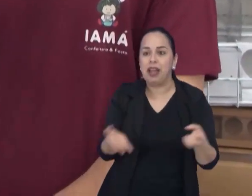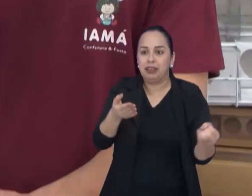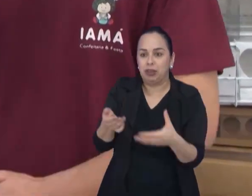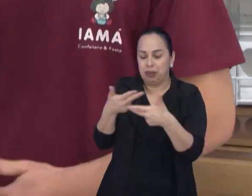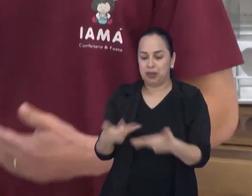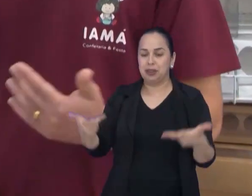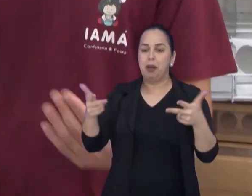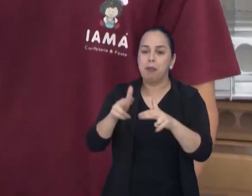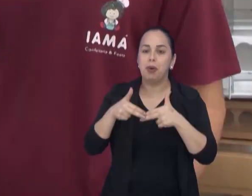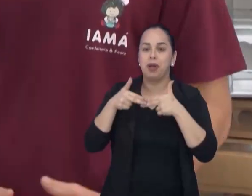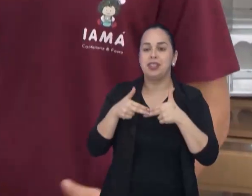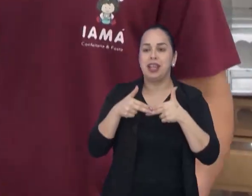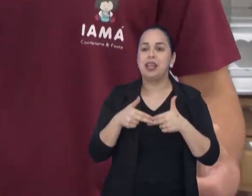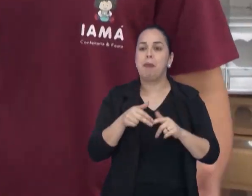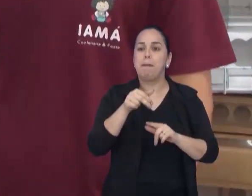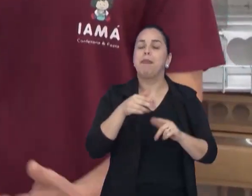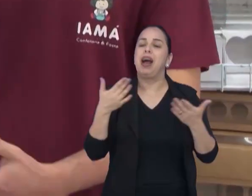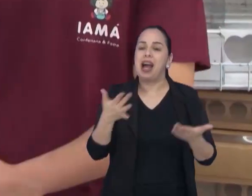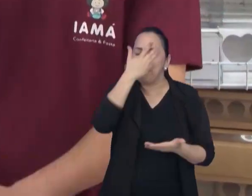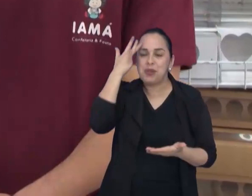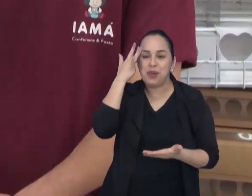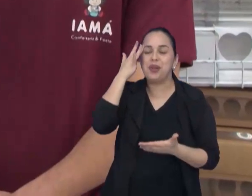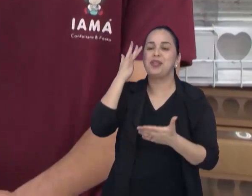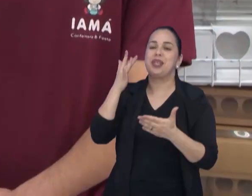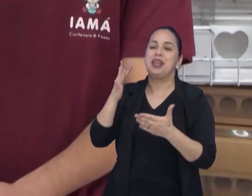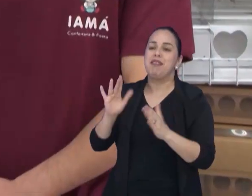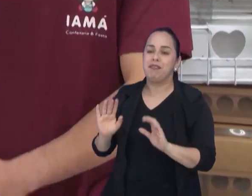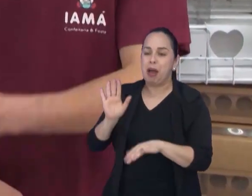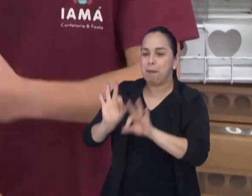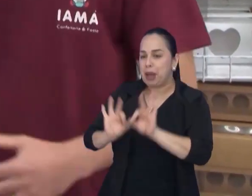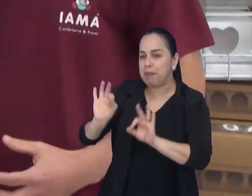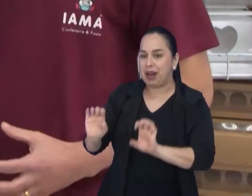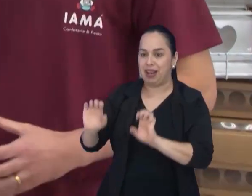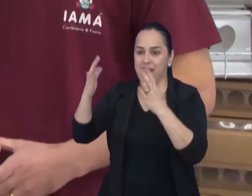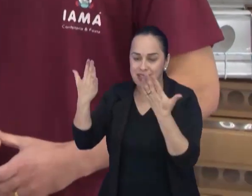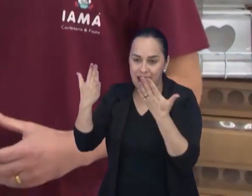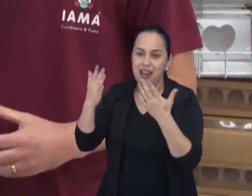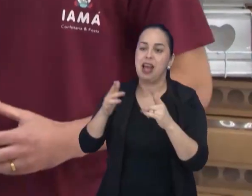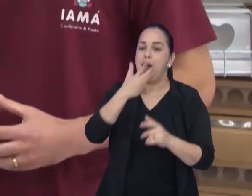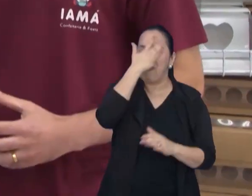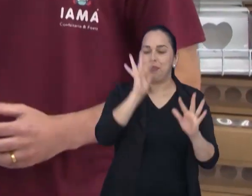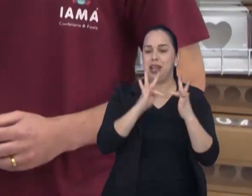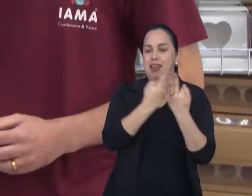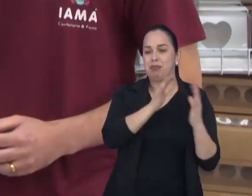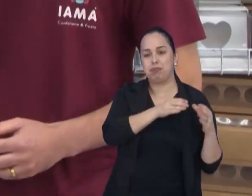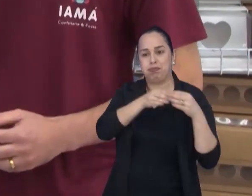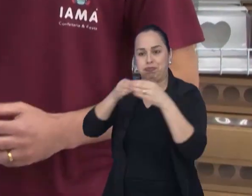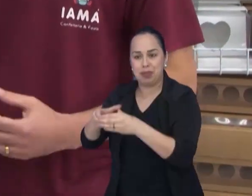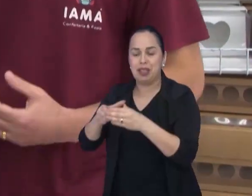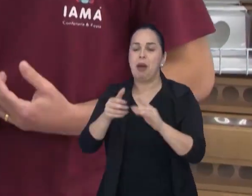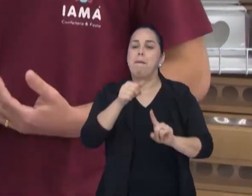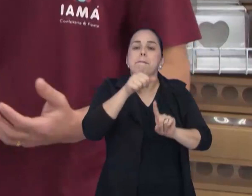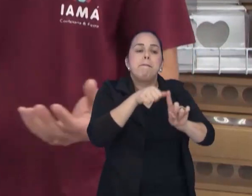Então agora nós temos os aniversariantes, a família aproveita para se reunir. Nós temos também os mêsversários, então os pais acabam aproveitando essa